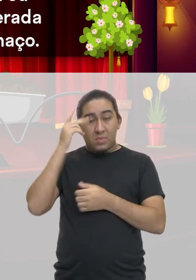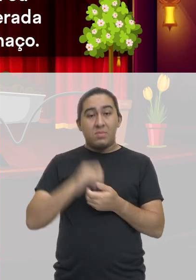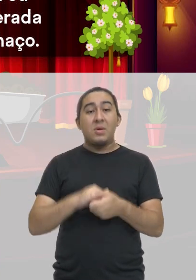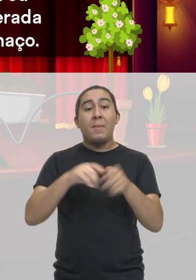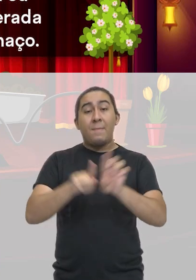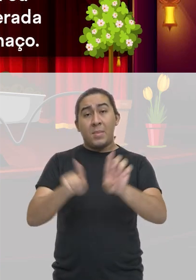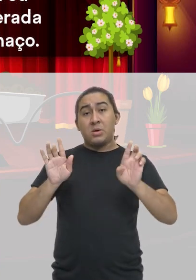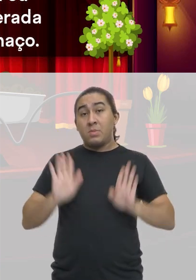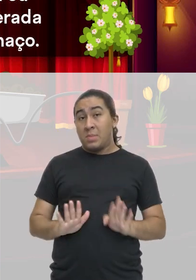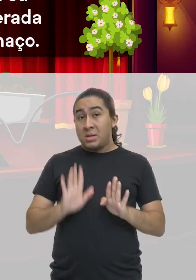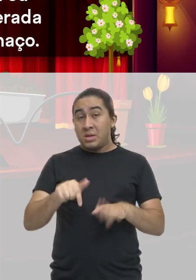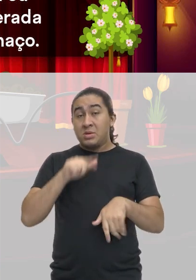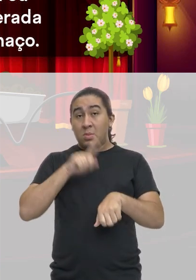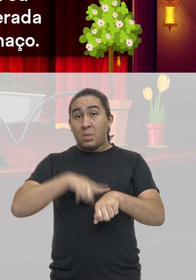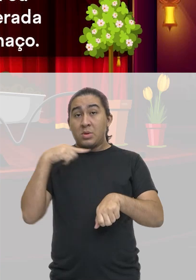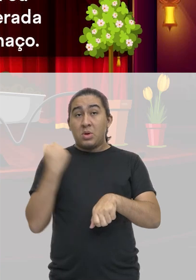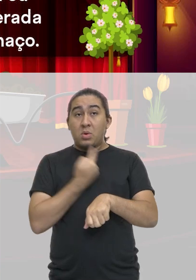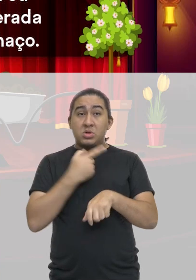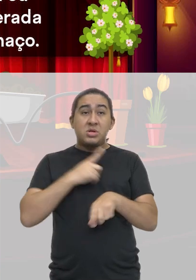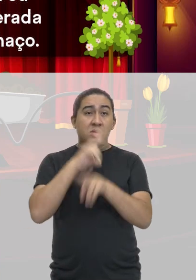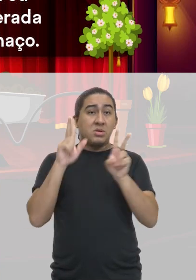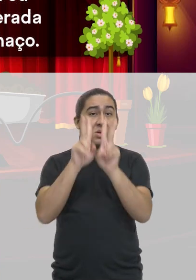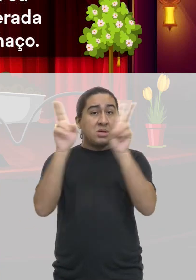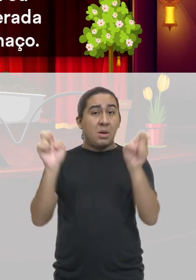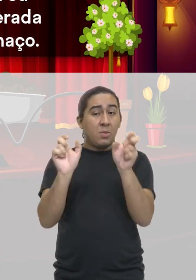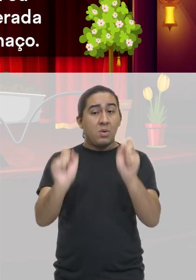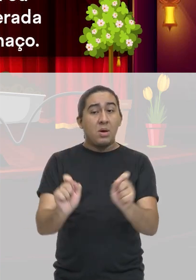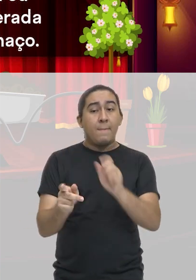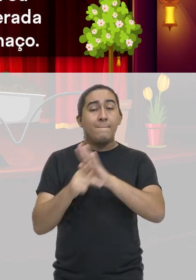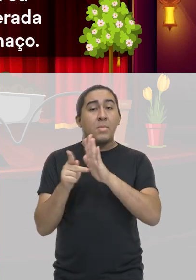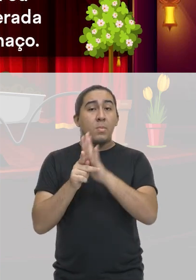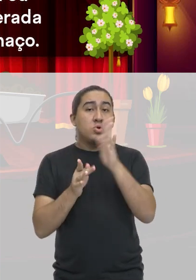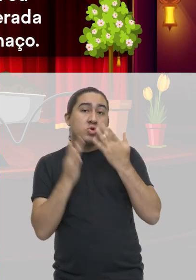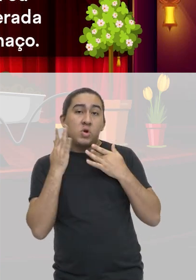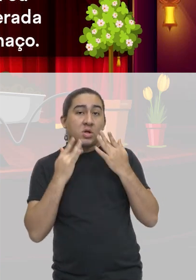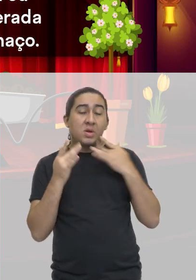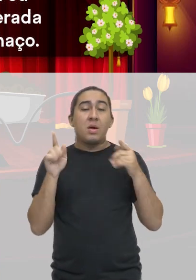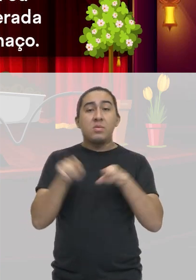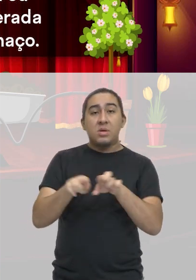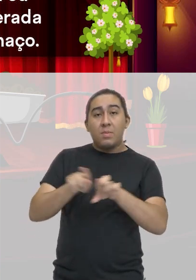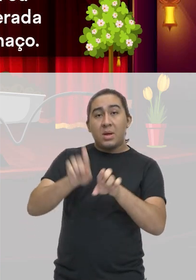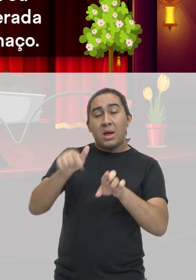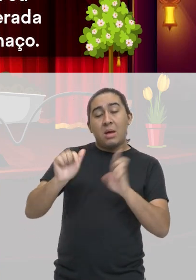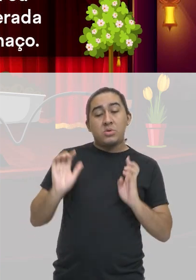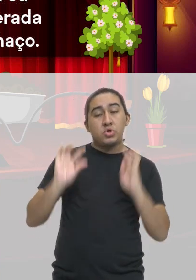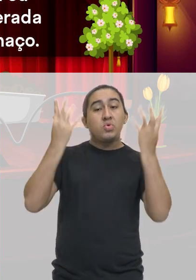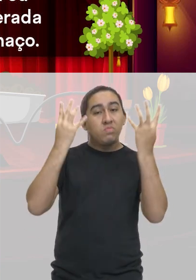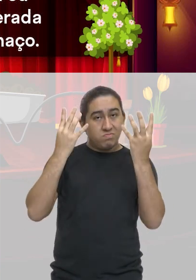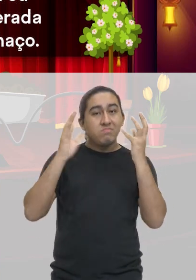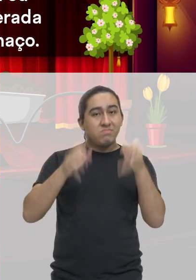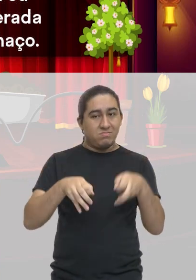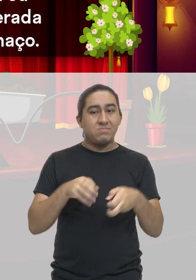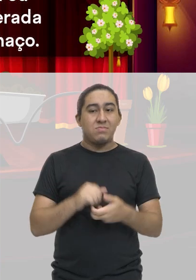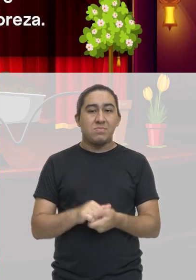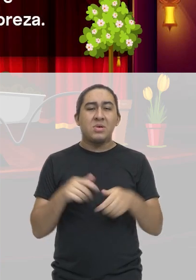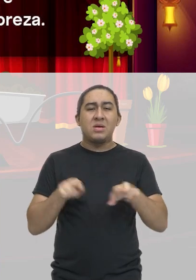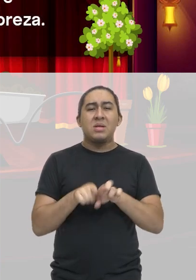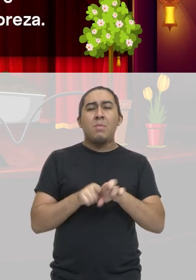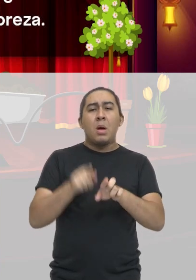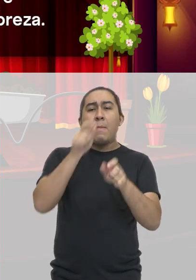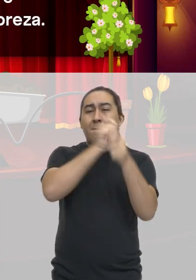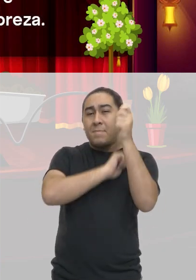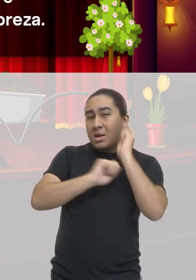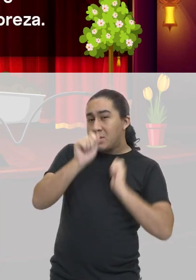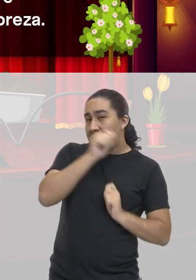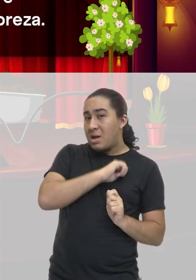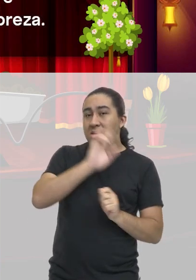Só que nesse momento nós estamos trabalhando com a questão teatral enquanto espetáculo, certo? E o penteado também